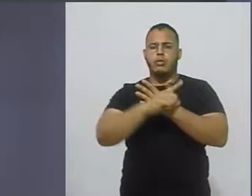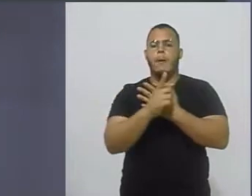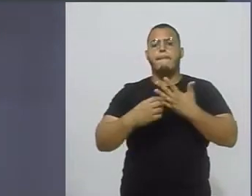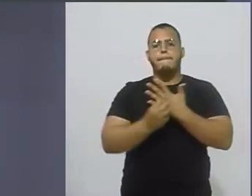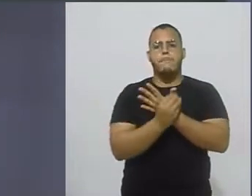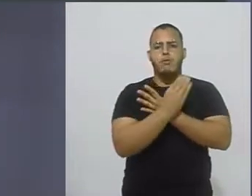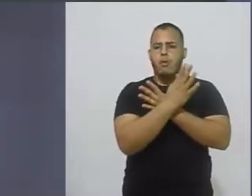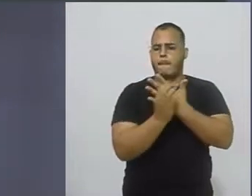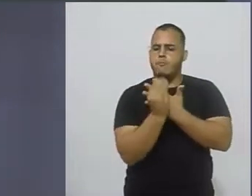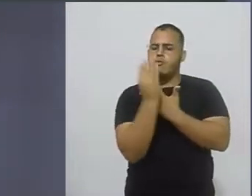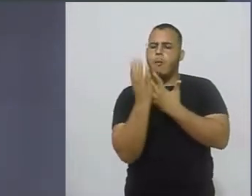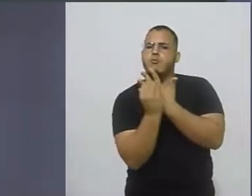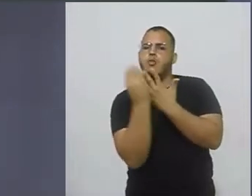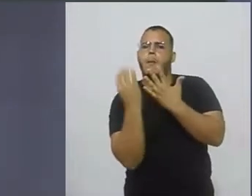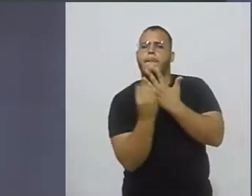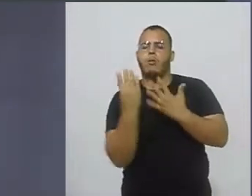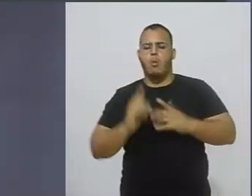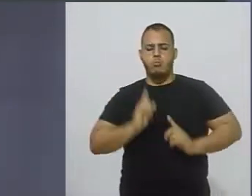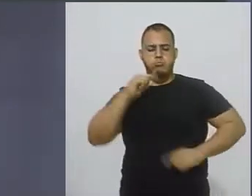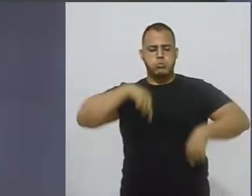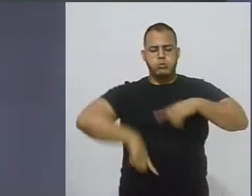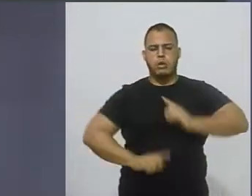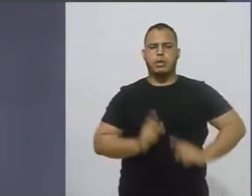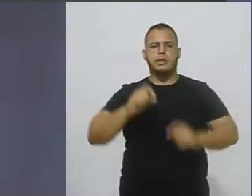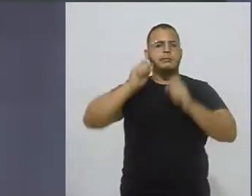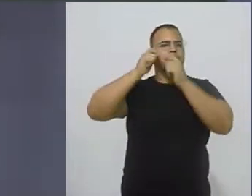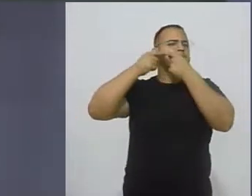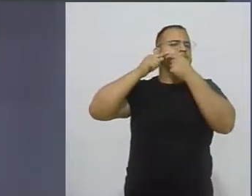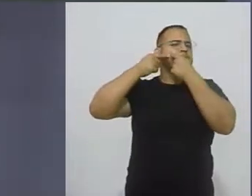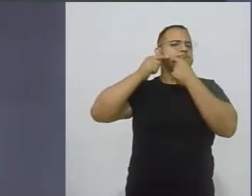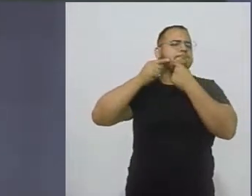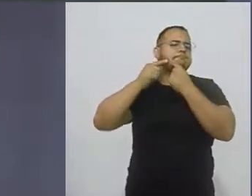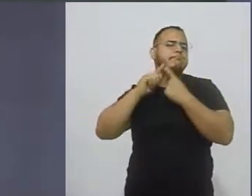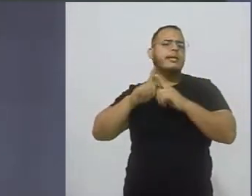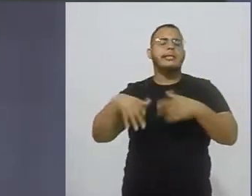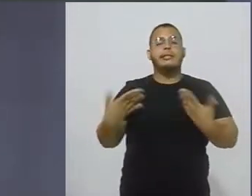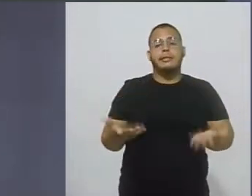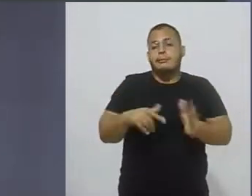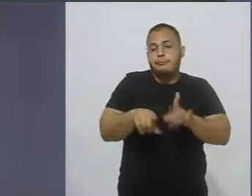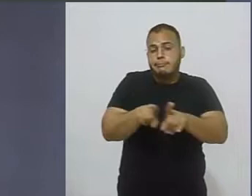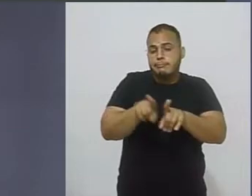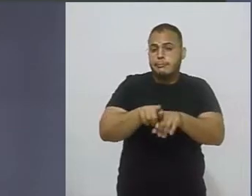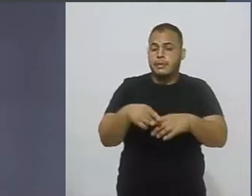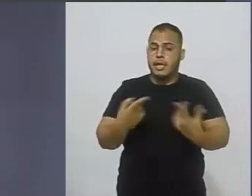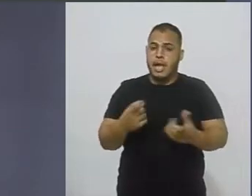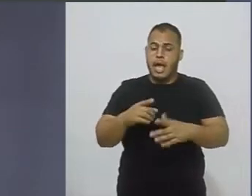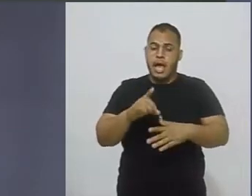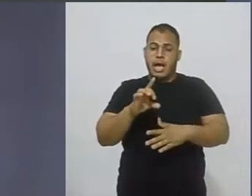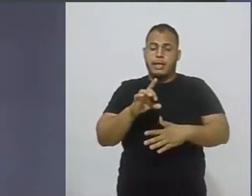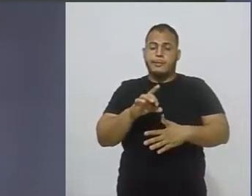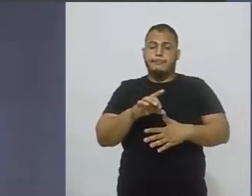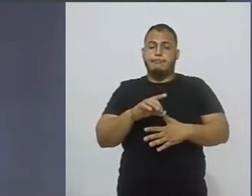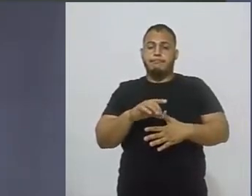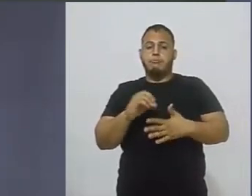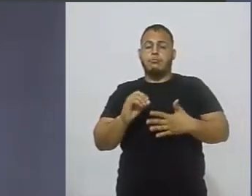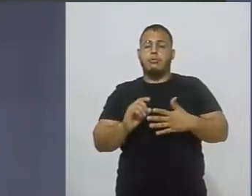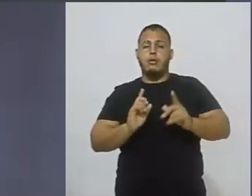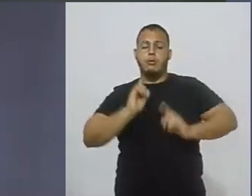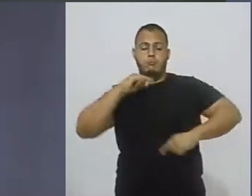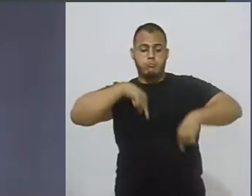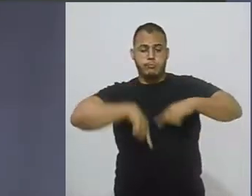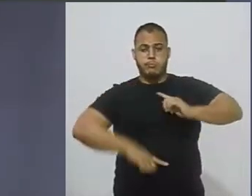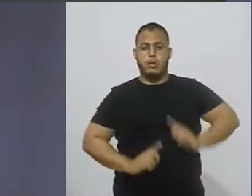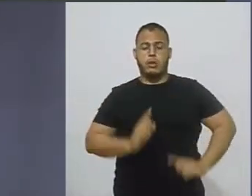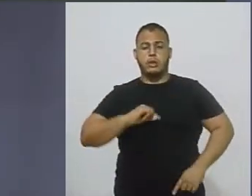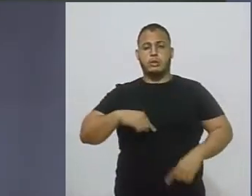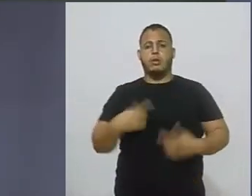ter, as espinhas, né, os cravos, tudo isso. E também esses hormônios, eles regulam diretamente